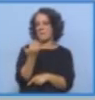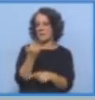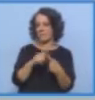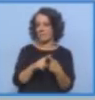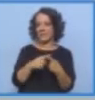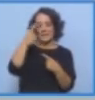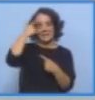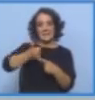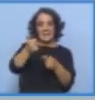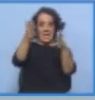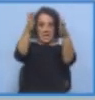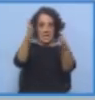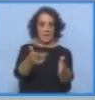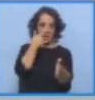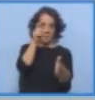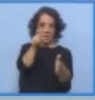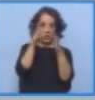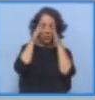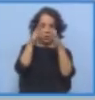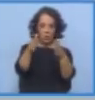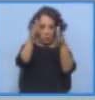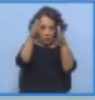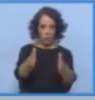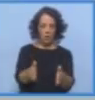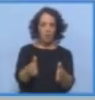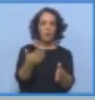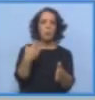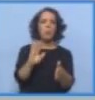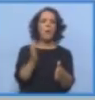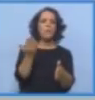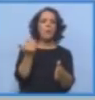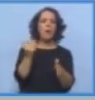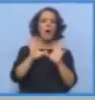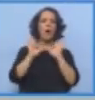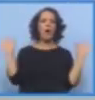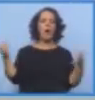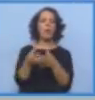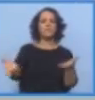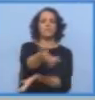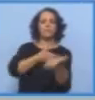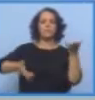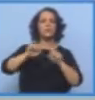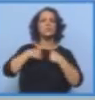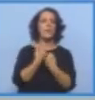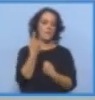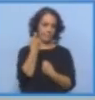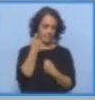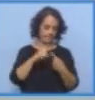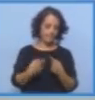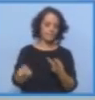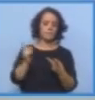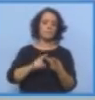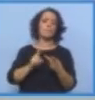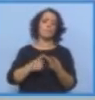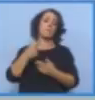no indivíduo, não se entra naquilo que é a dinâmica social. E outra é a dimensão